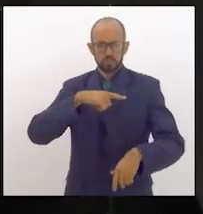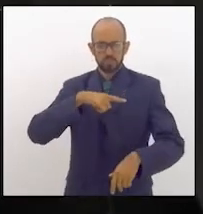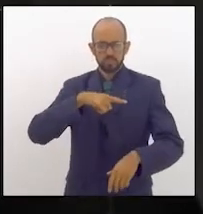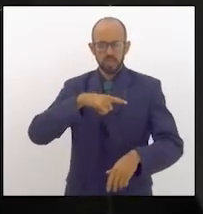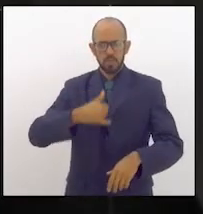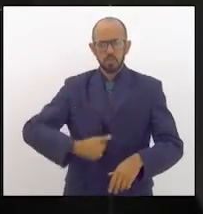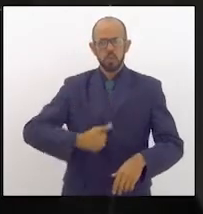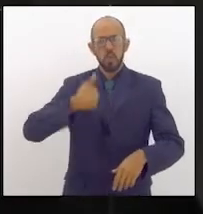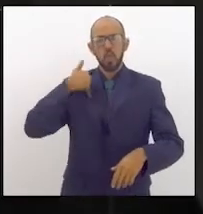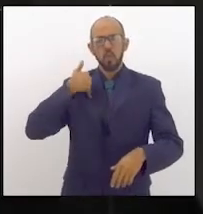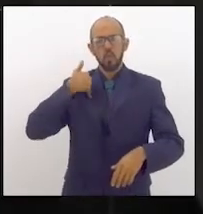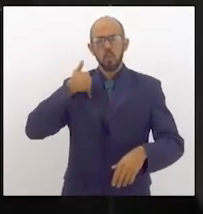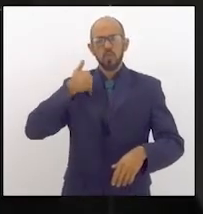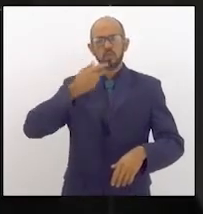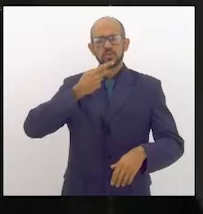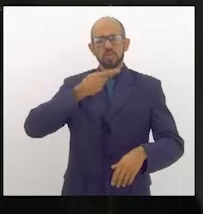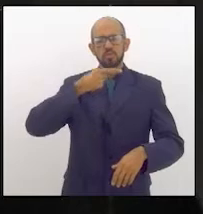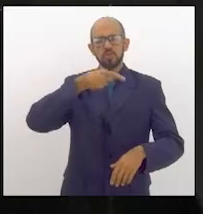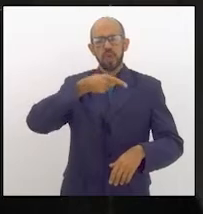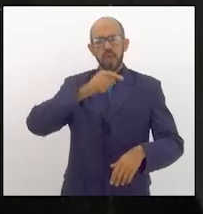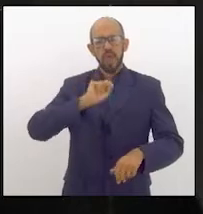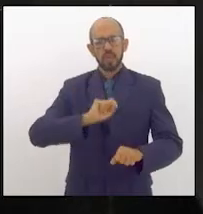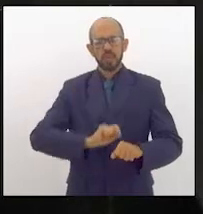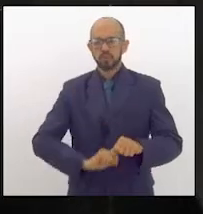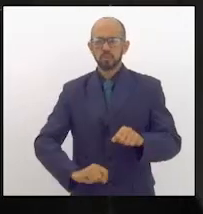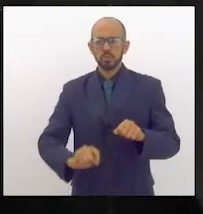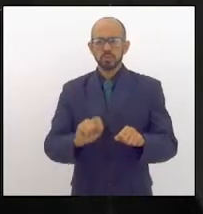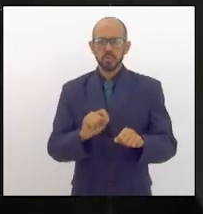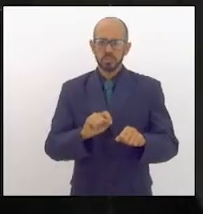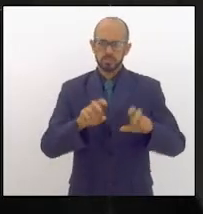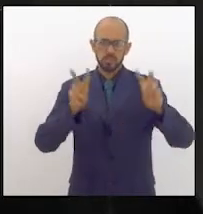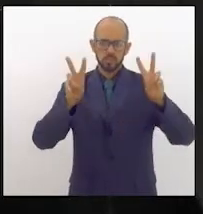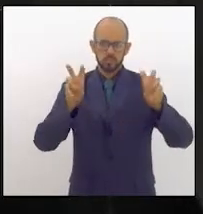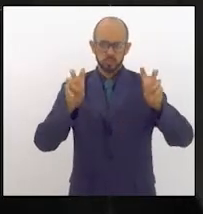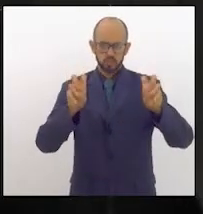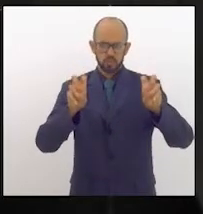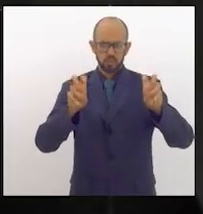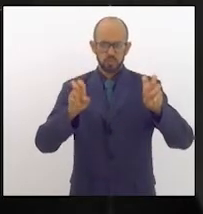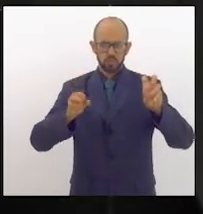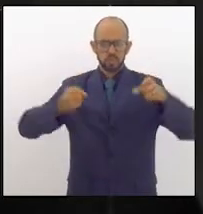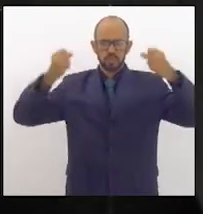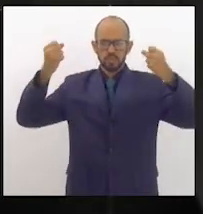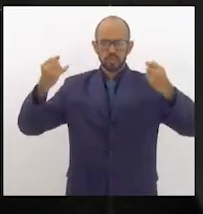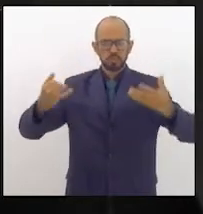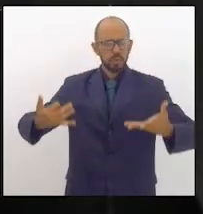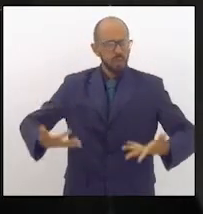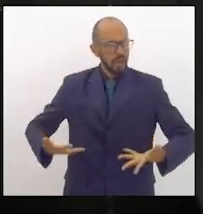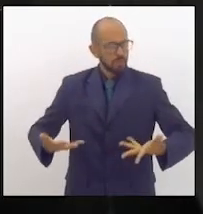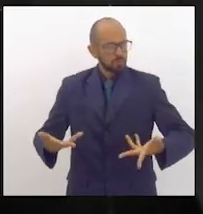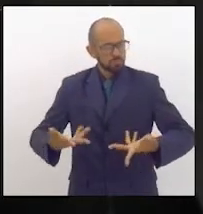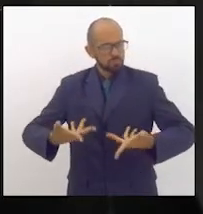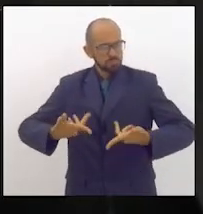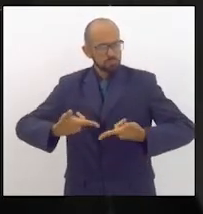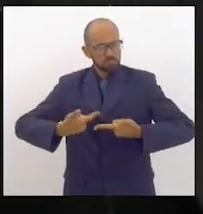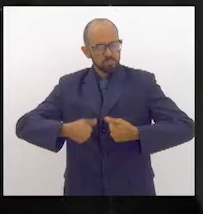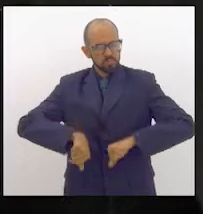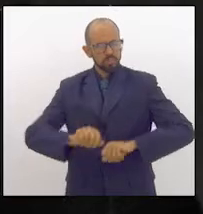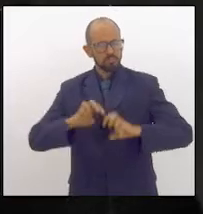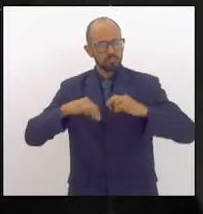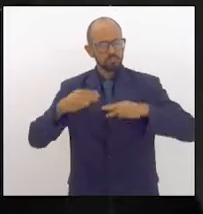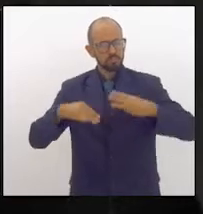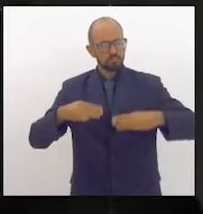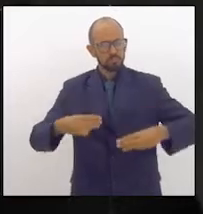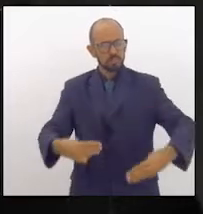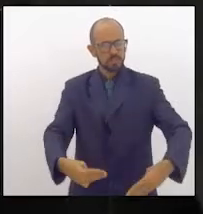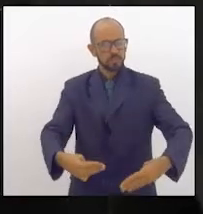arguição de descumprimento de preceito fundamental dir-635 relatada brilhantemente diga-se de passagem pelo Ministro